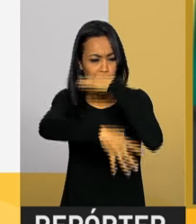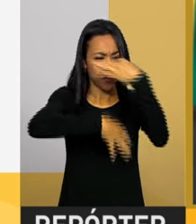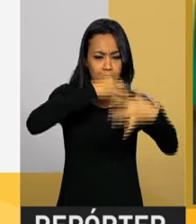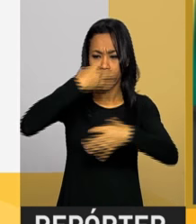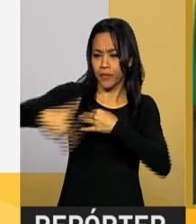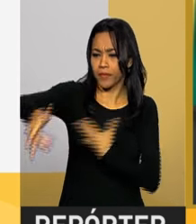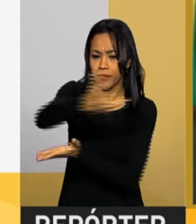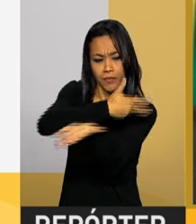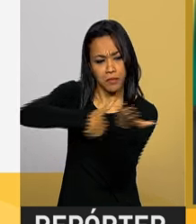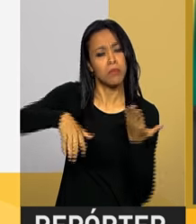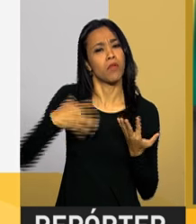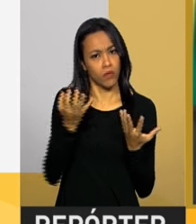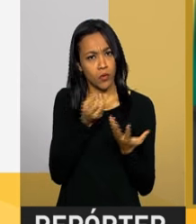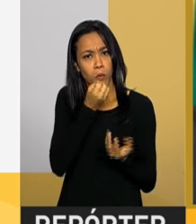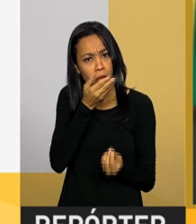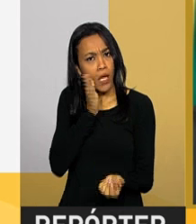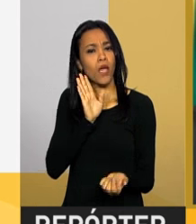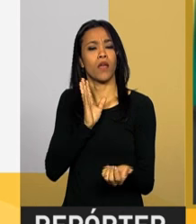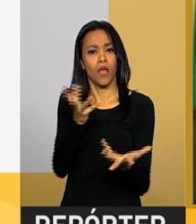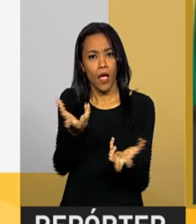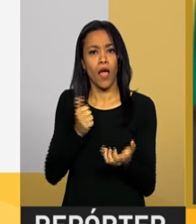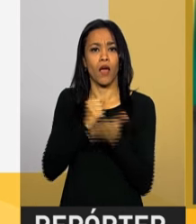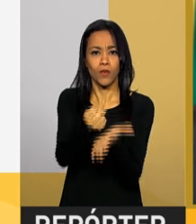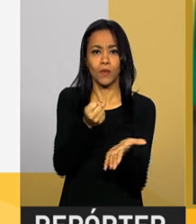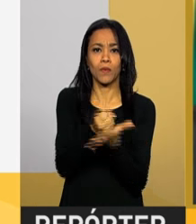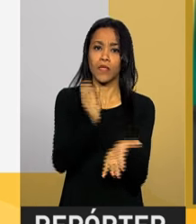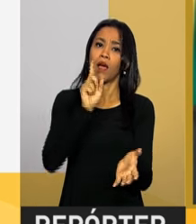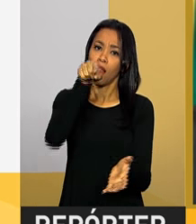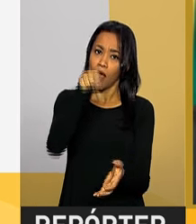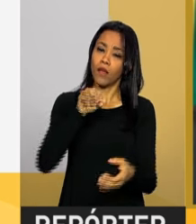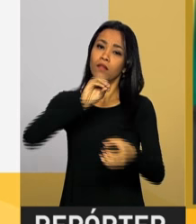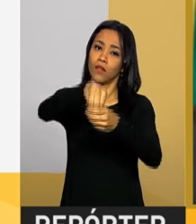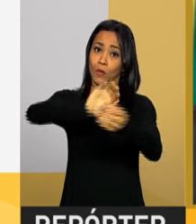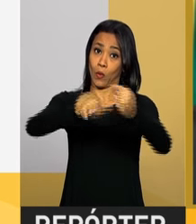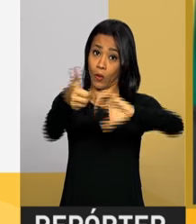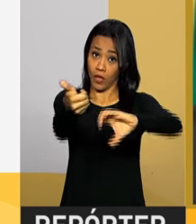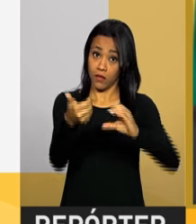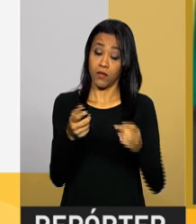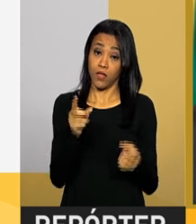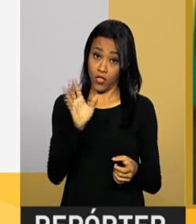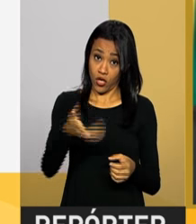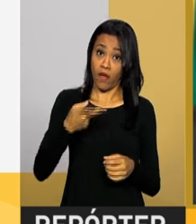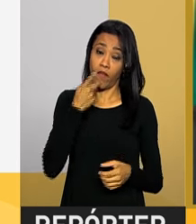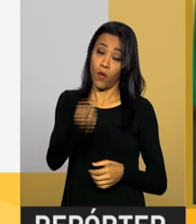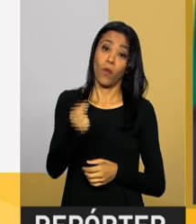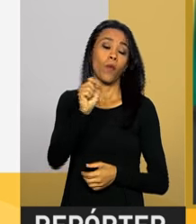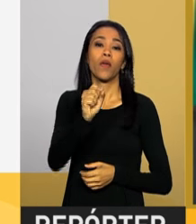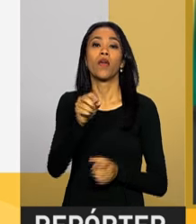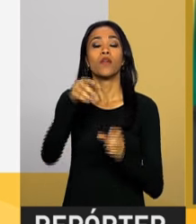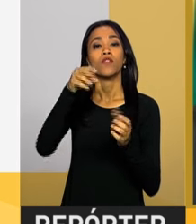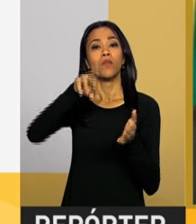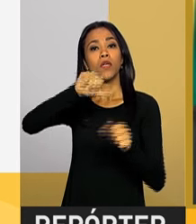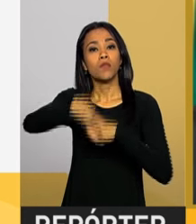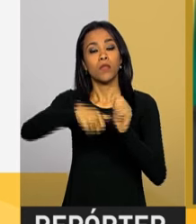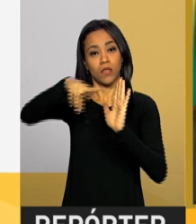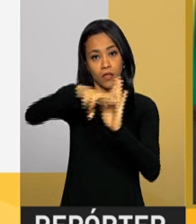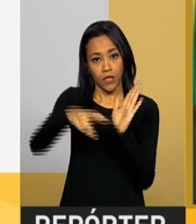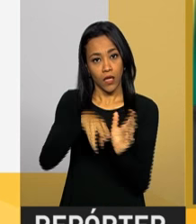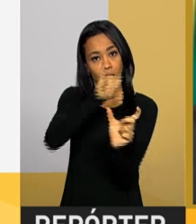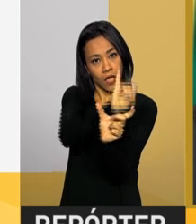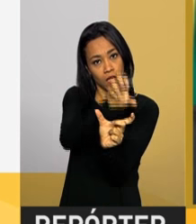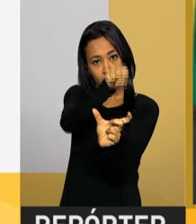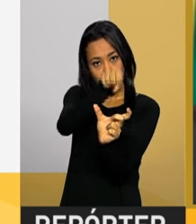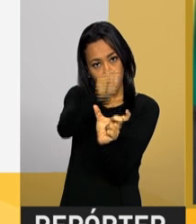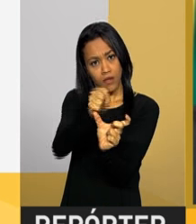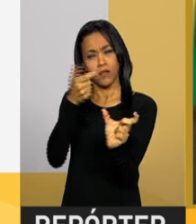trabalhar nessa direção lá no Congresso Nacional. E como você mencionou a Previdência, realmente outras tantas